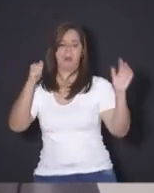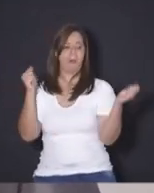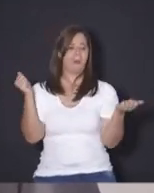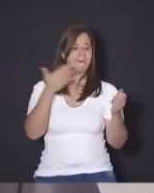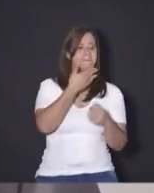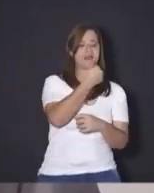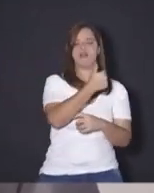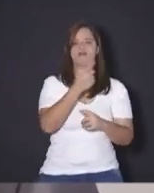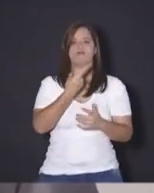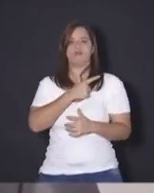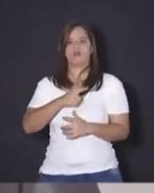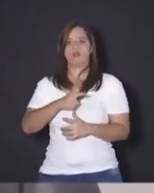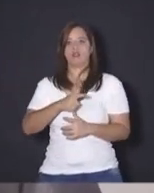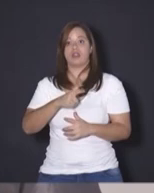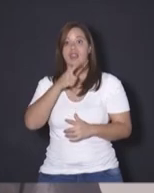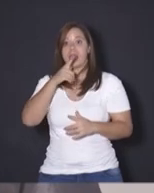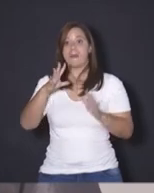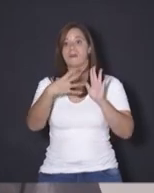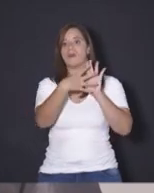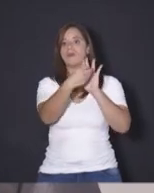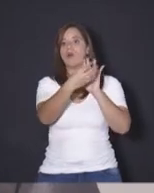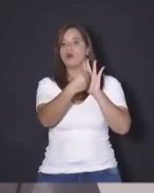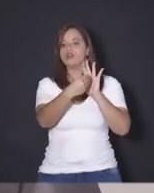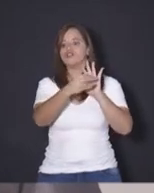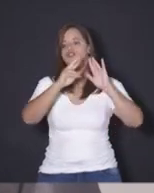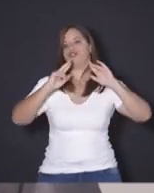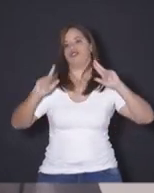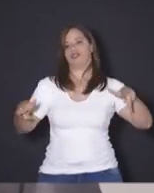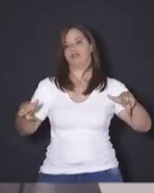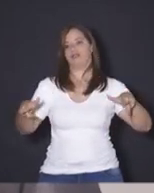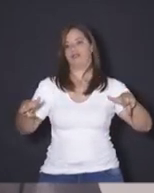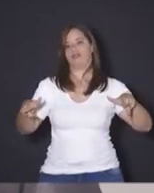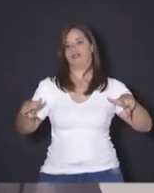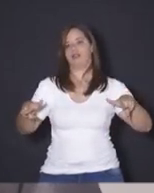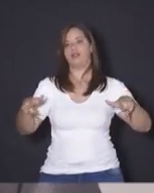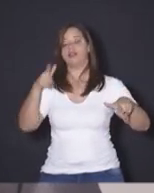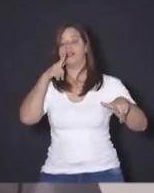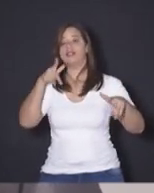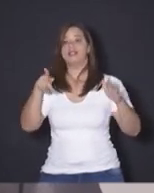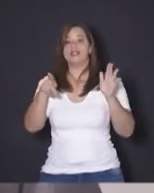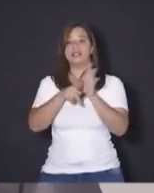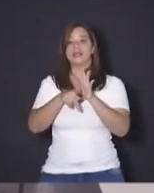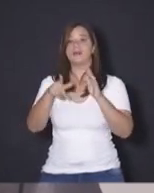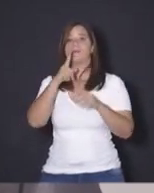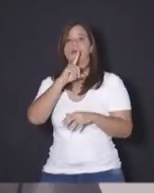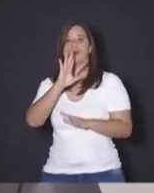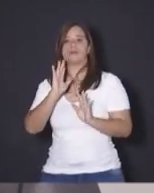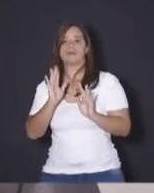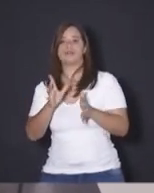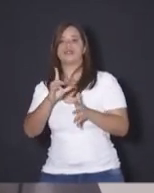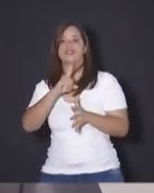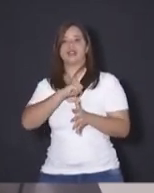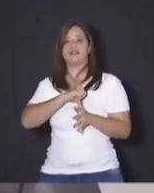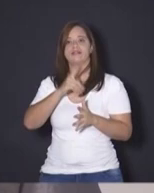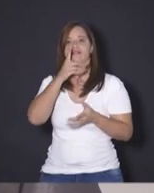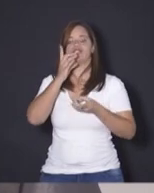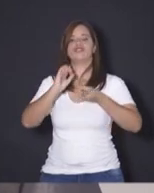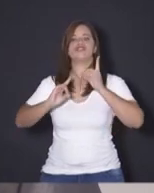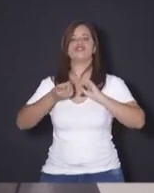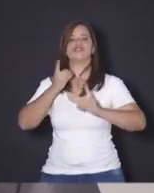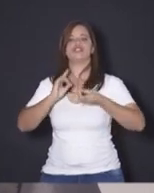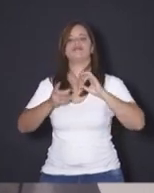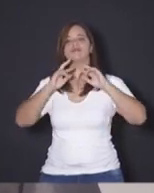desenvolveram um modelo diferente modelo diferente e que tiveram dinâmicas diferentes